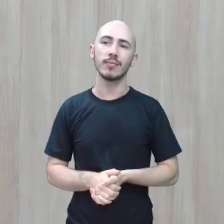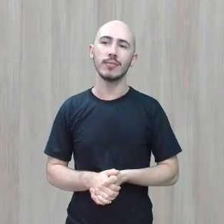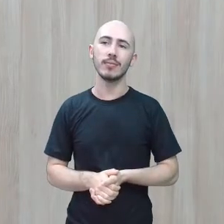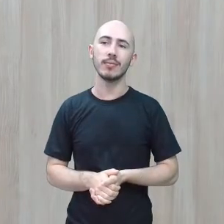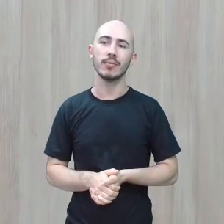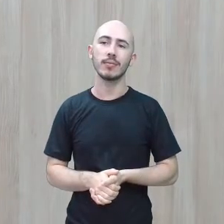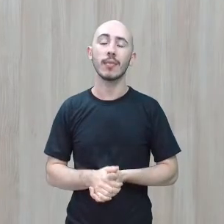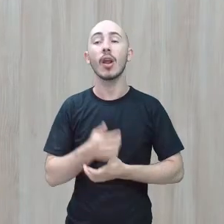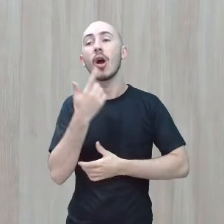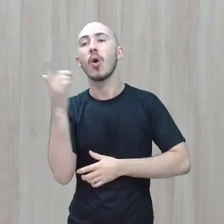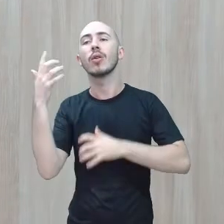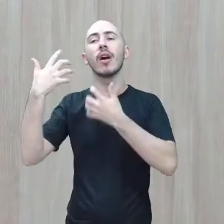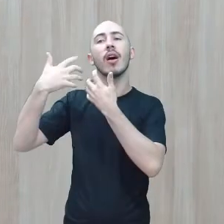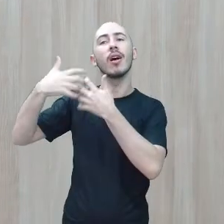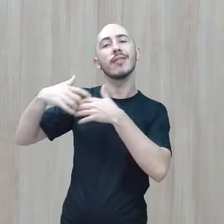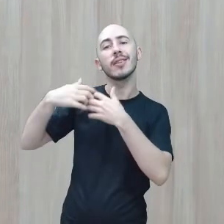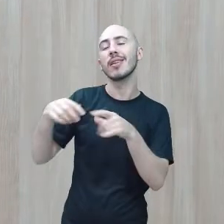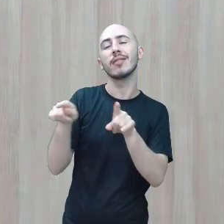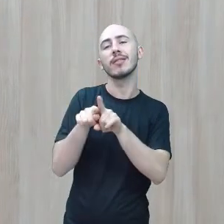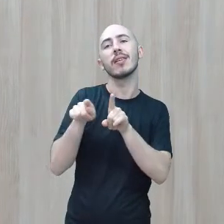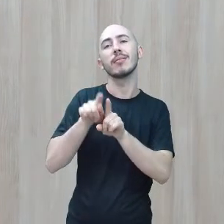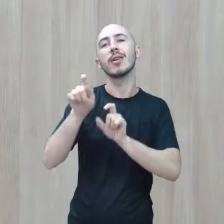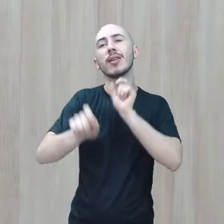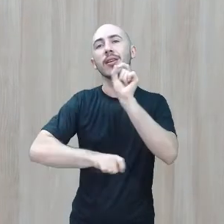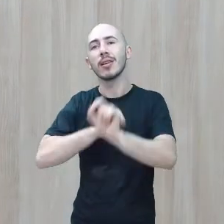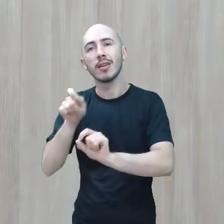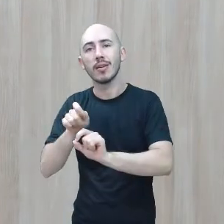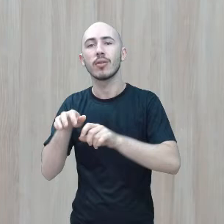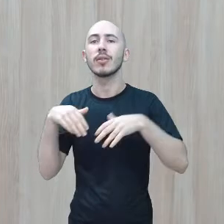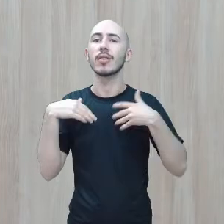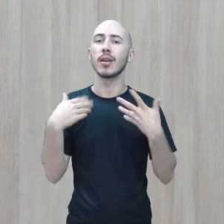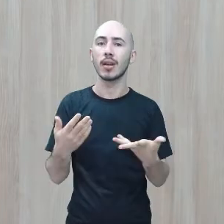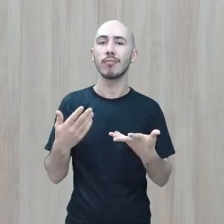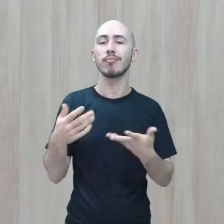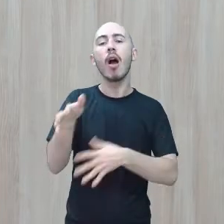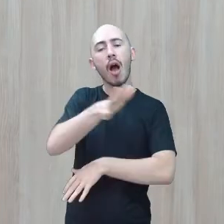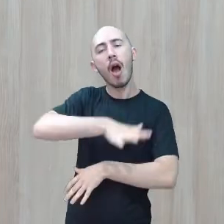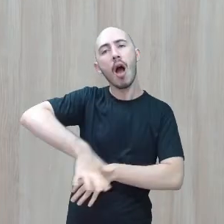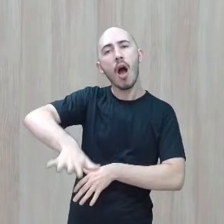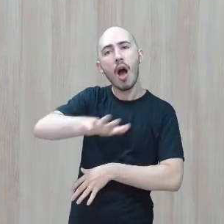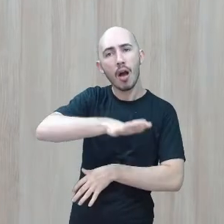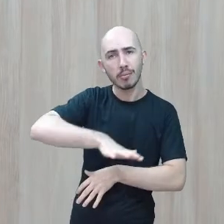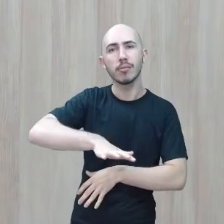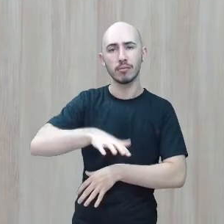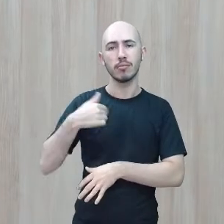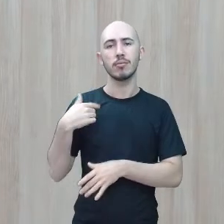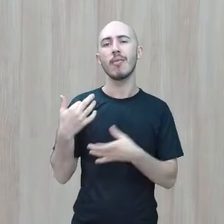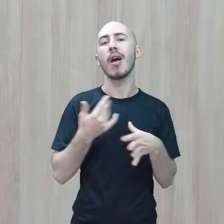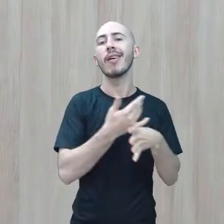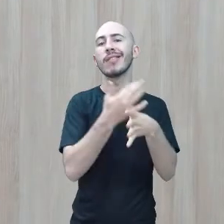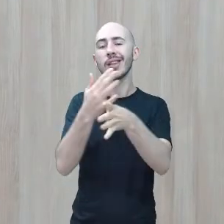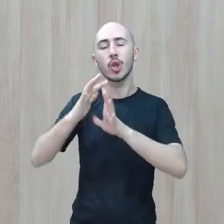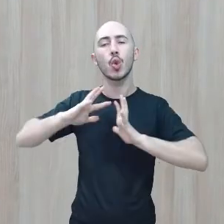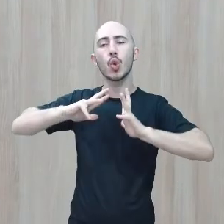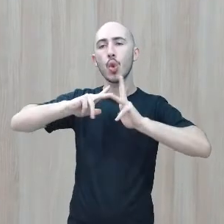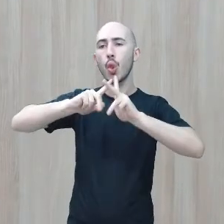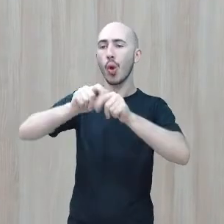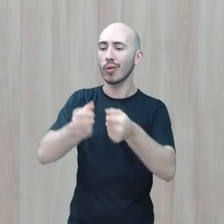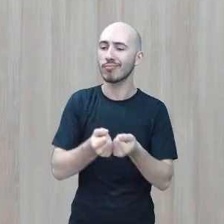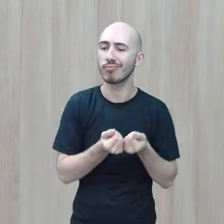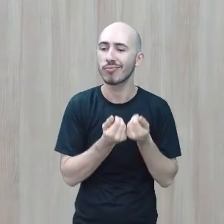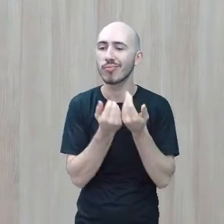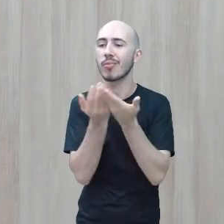Aqui, outra reflexão que a gente pode fazer diante desse espaço, né, urbano de todos, que abarca